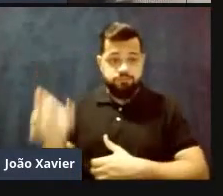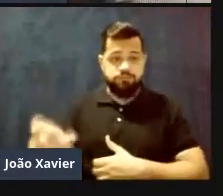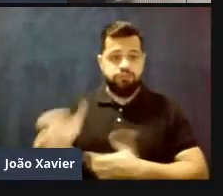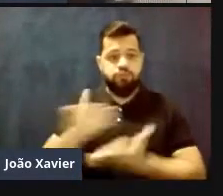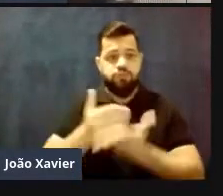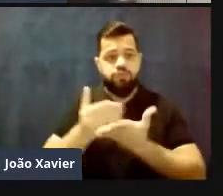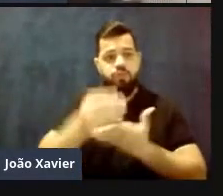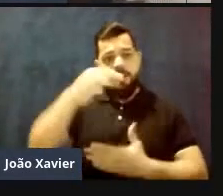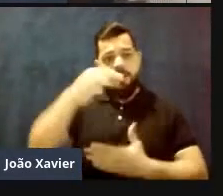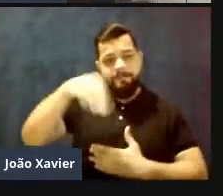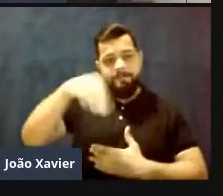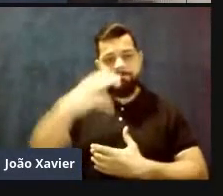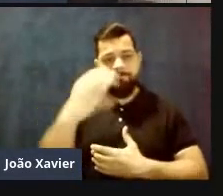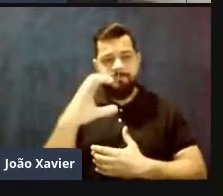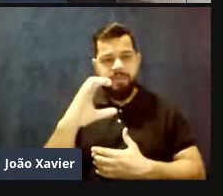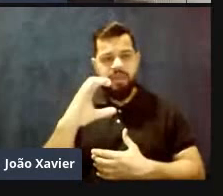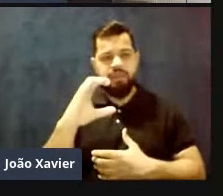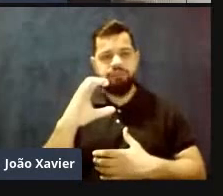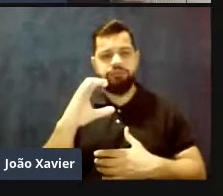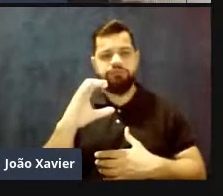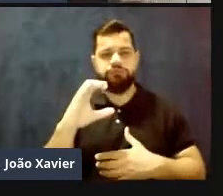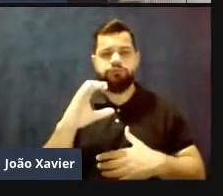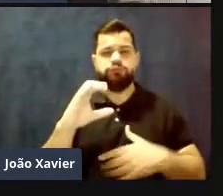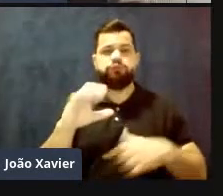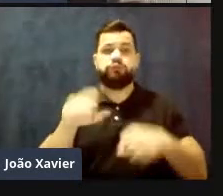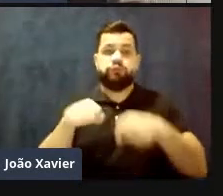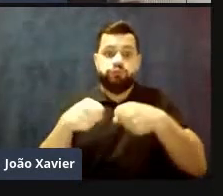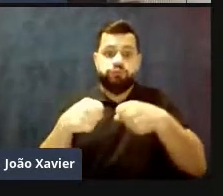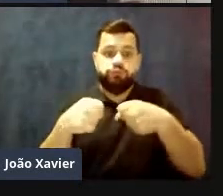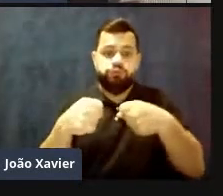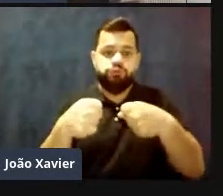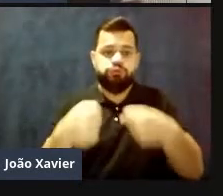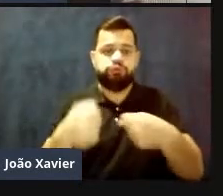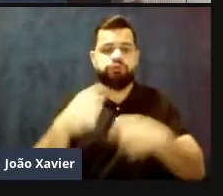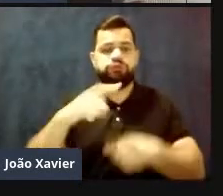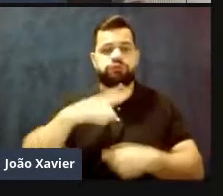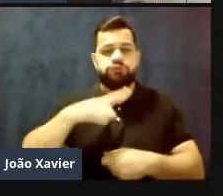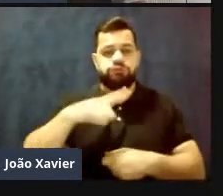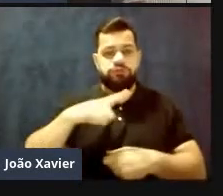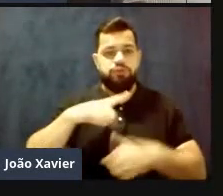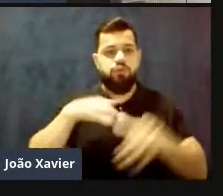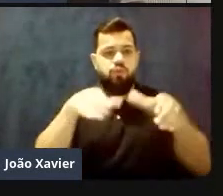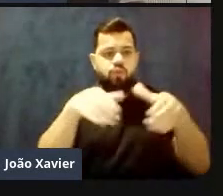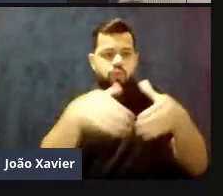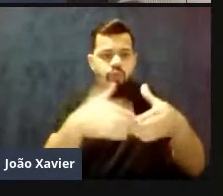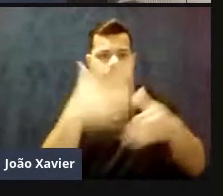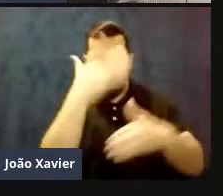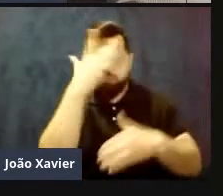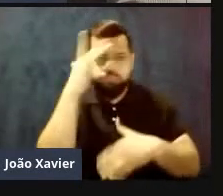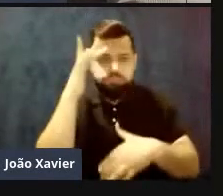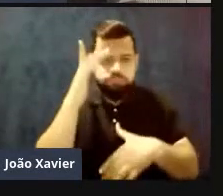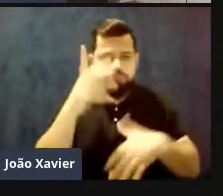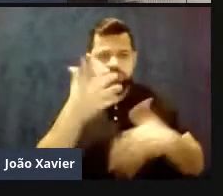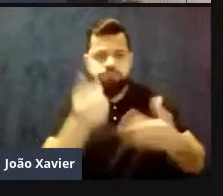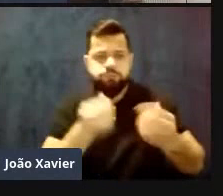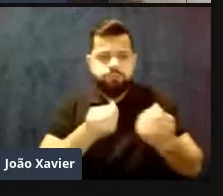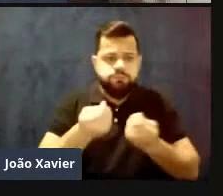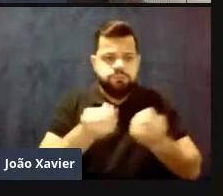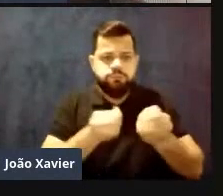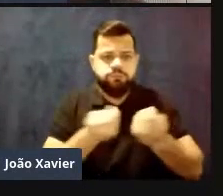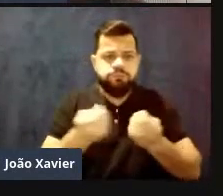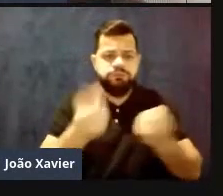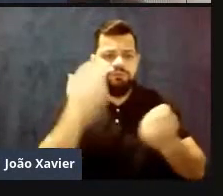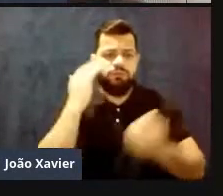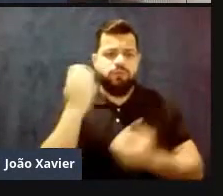força-tarefa. Existia uma comissão de gerenciamento dessas questões de agravos de saúde e ficou incumbido que no